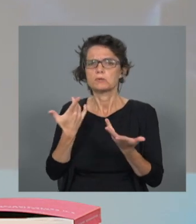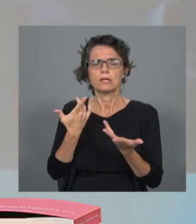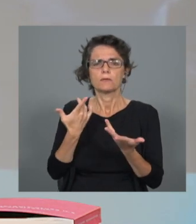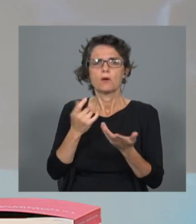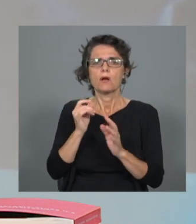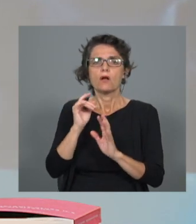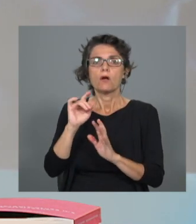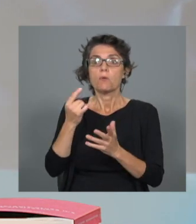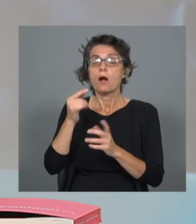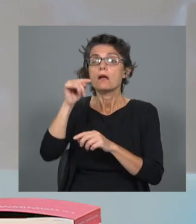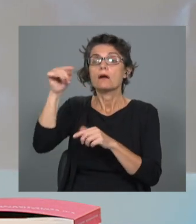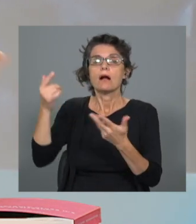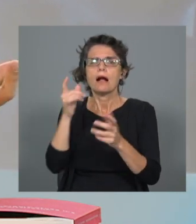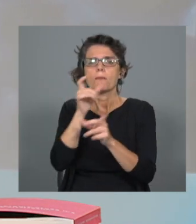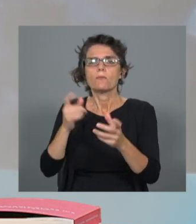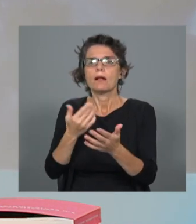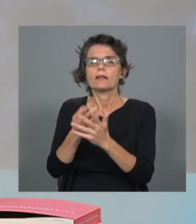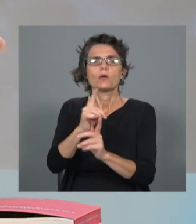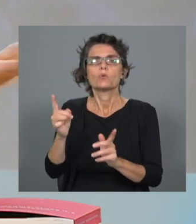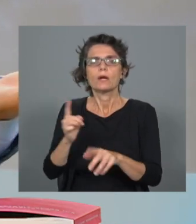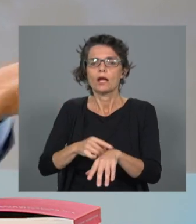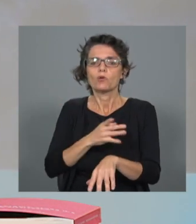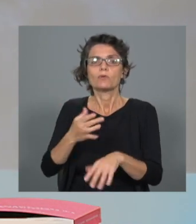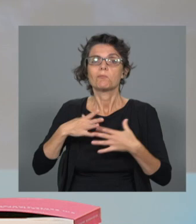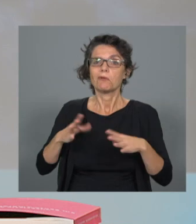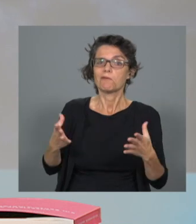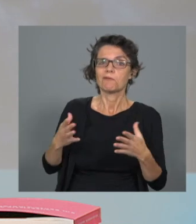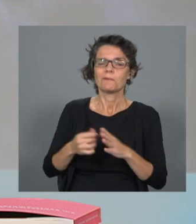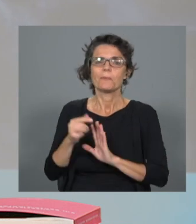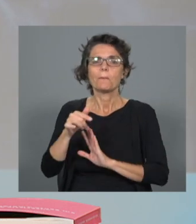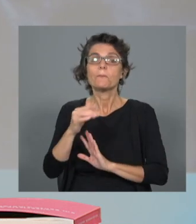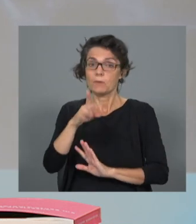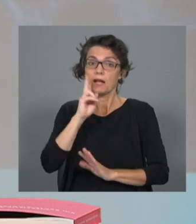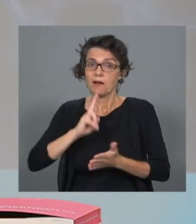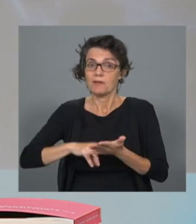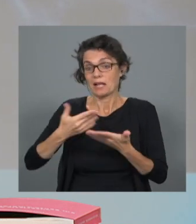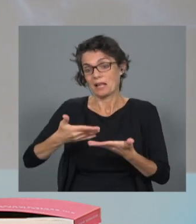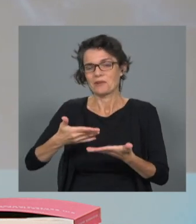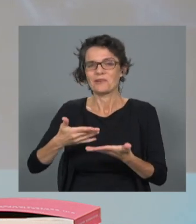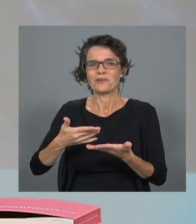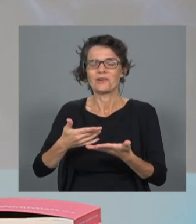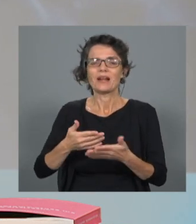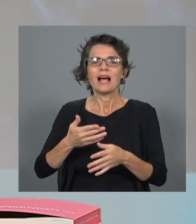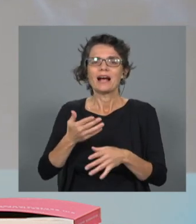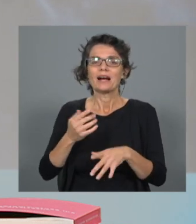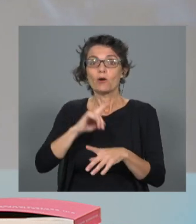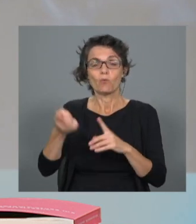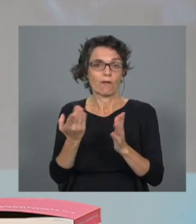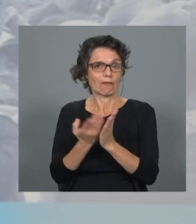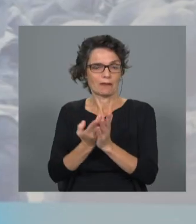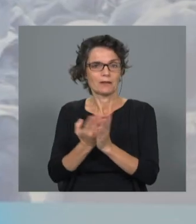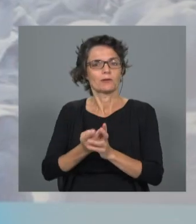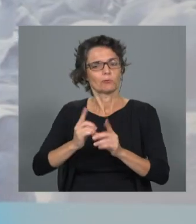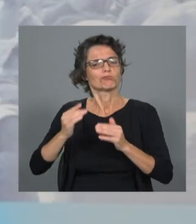também noutros moldes, de outras formas para este tempo. Mas é verdade, como diz, que vamos arrancar agora juntamente com todas as comunidades